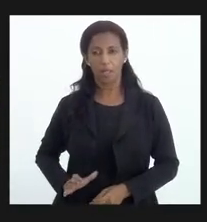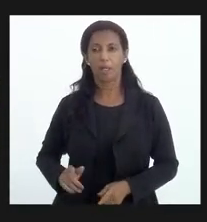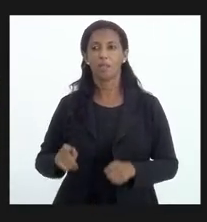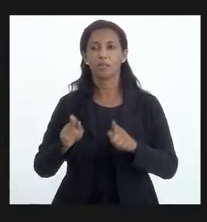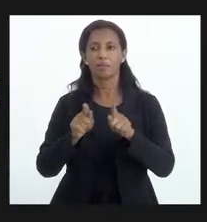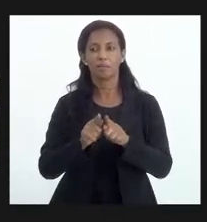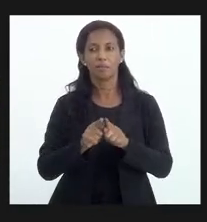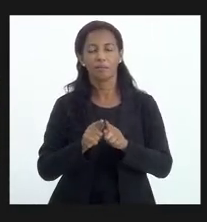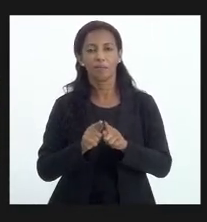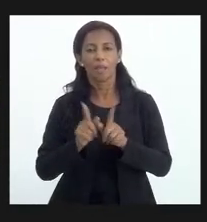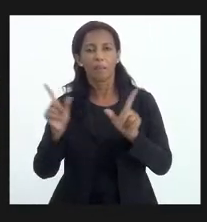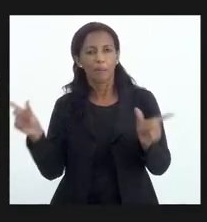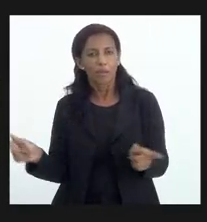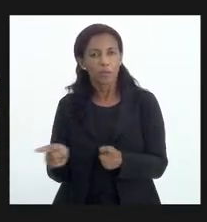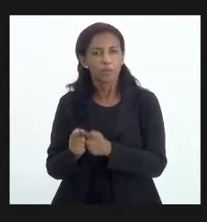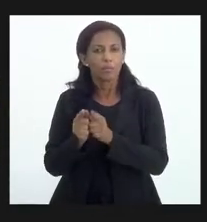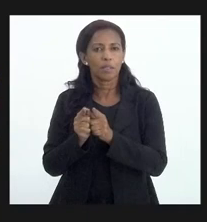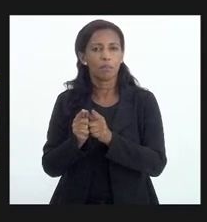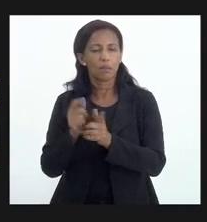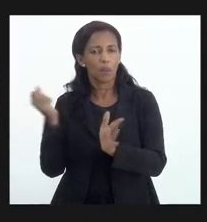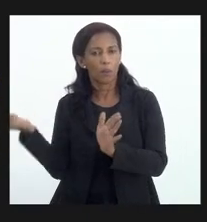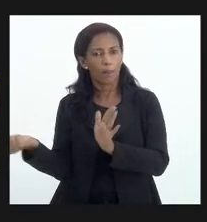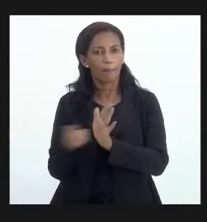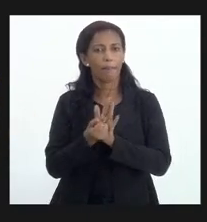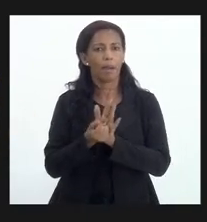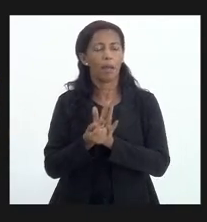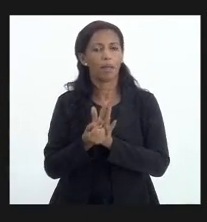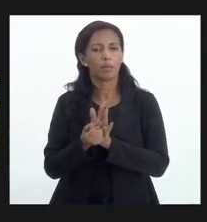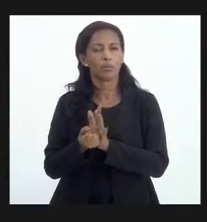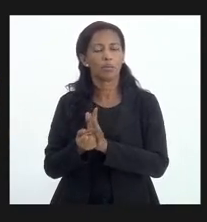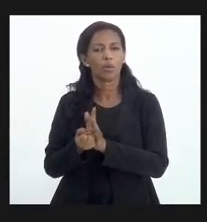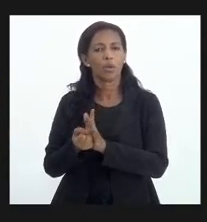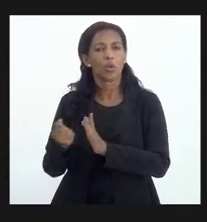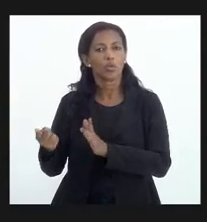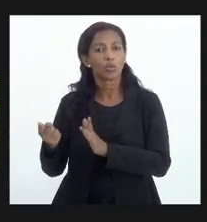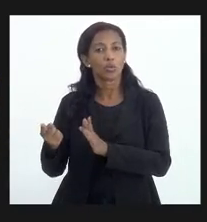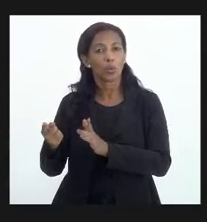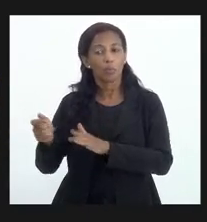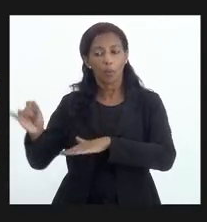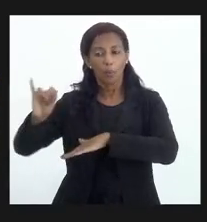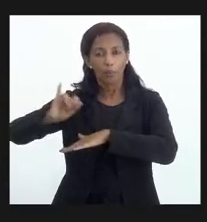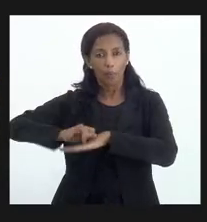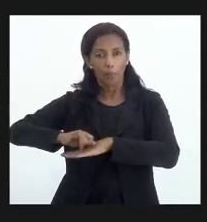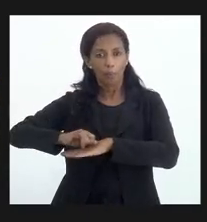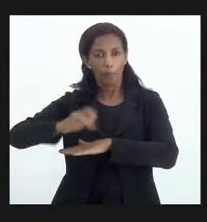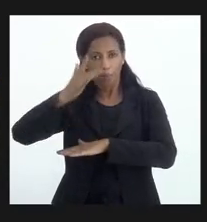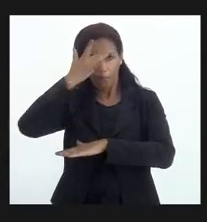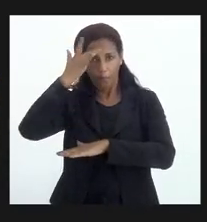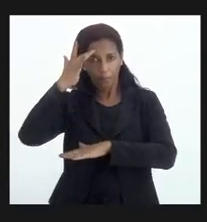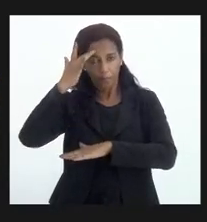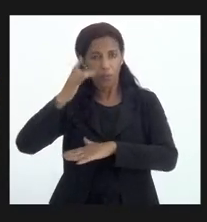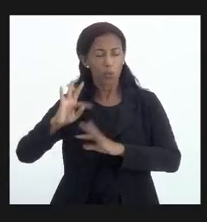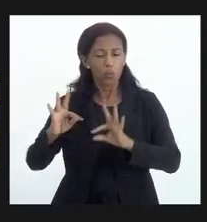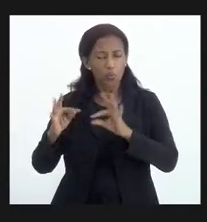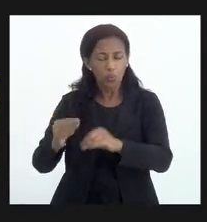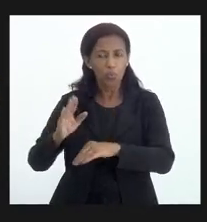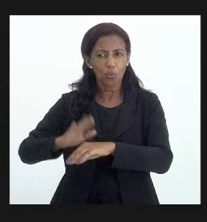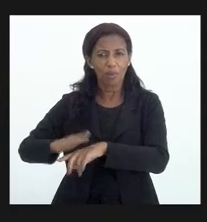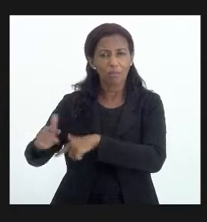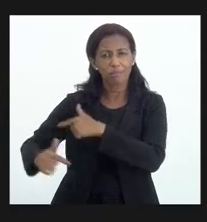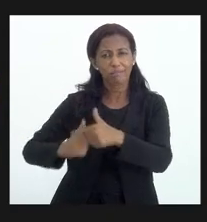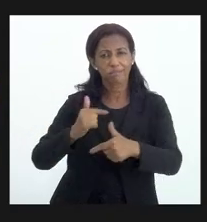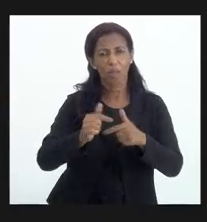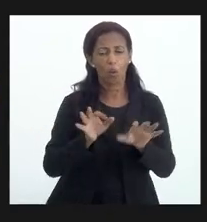outros poderes para minimizar o impacto sobre o cidadão fluminense. Tudo isso tem sido feito